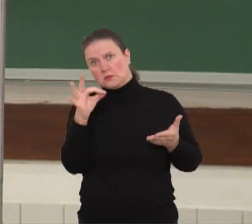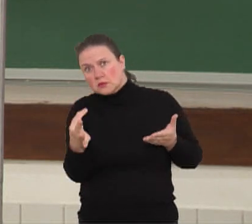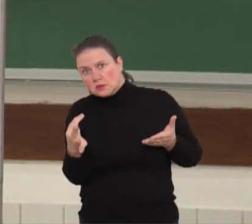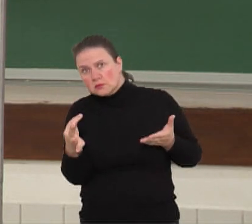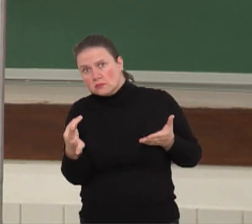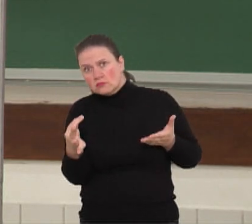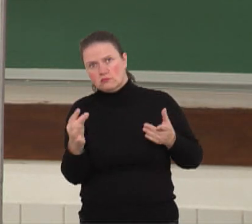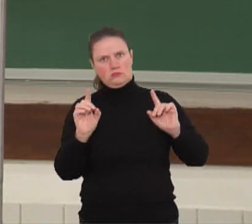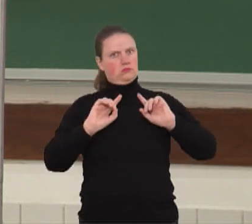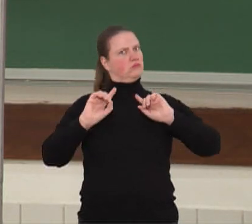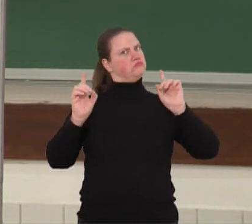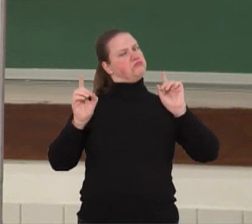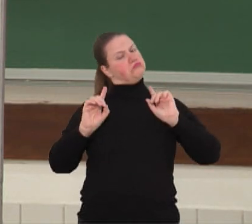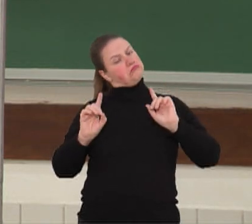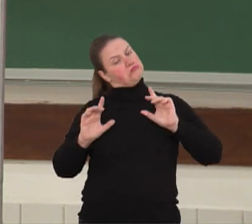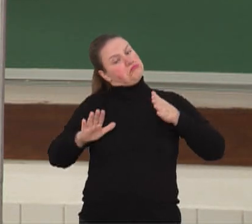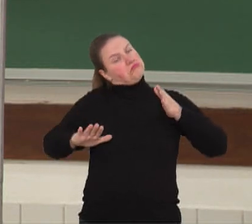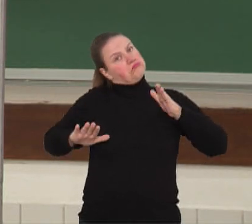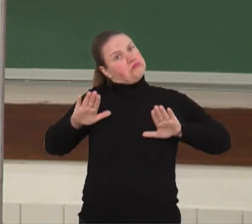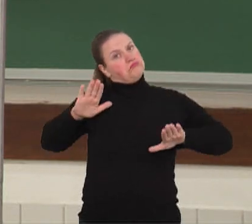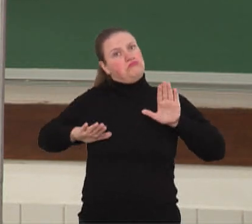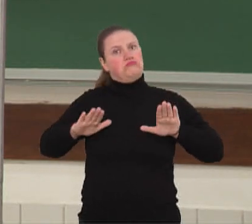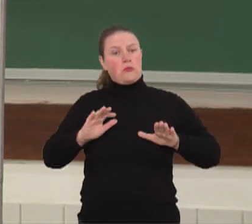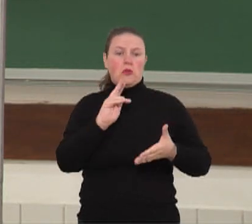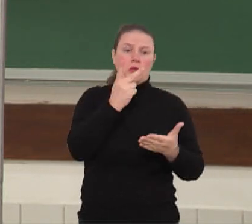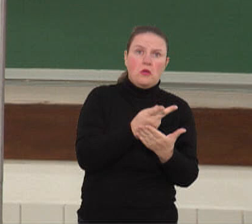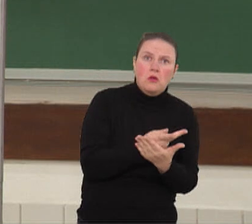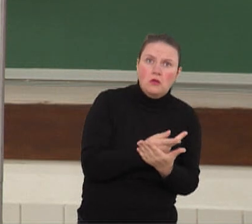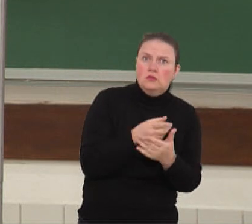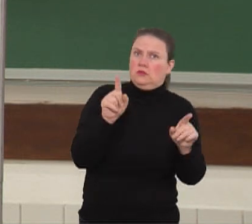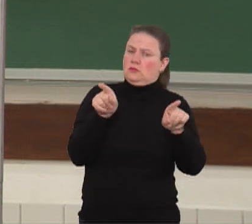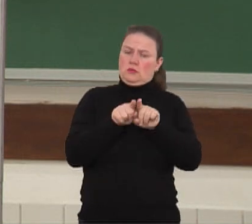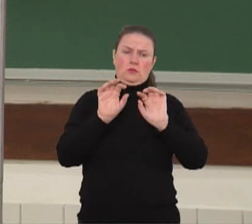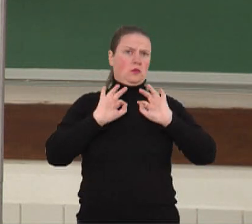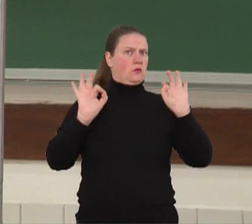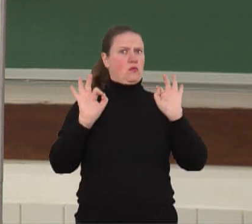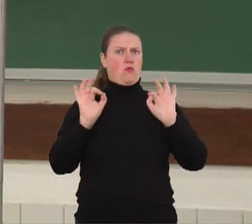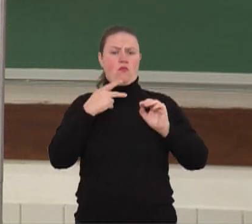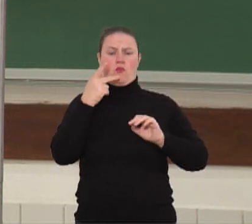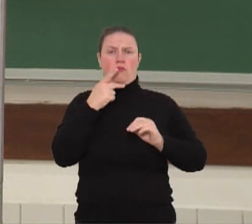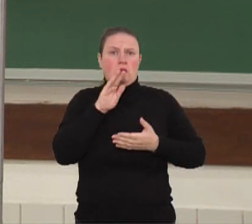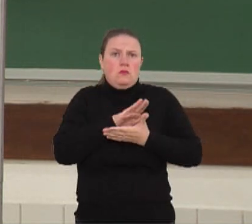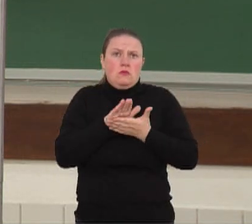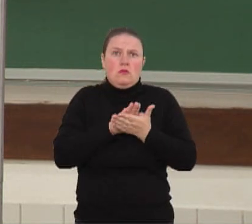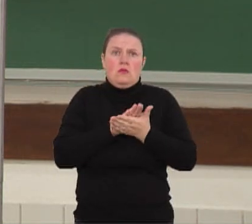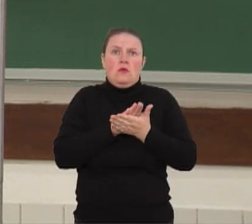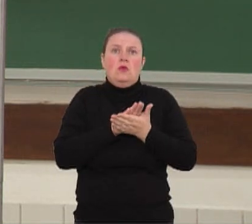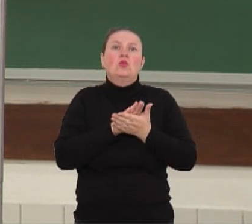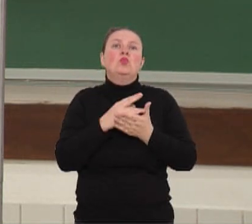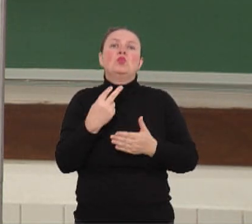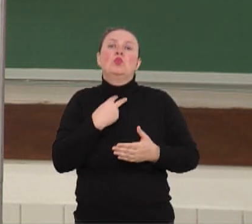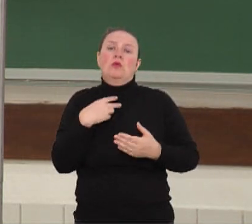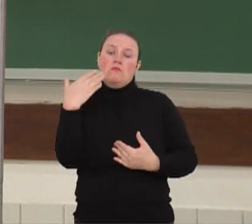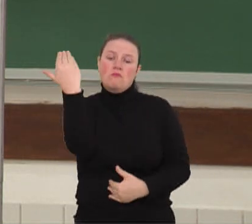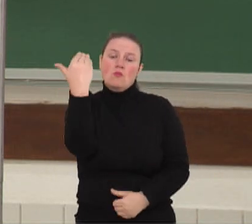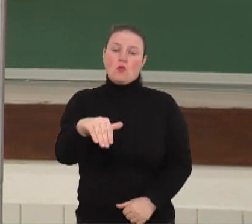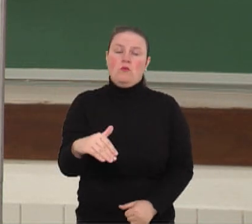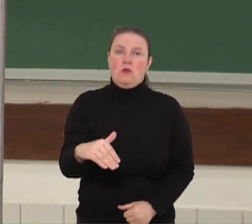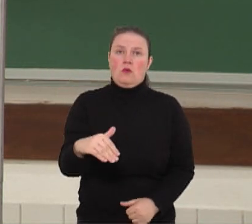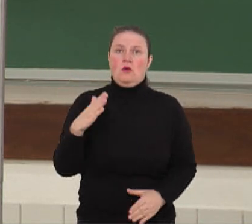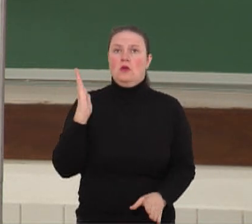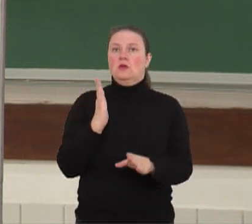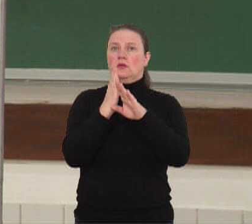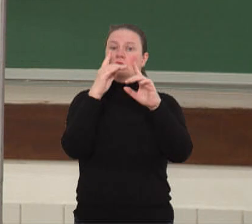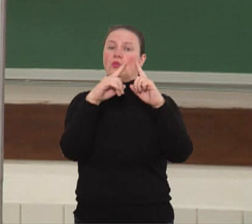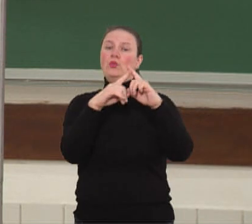Não disse isso. Ela está errada? Também não disse isso. Eu disse que não é possível prová-la pelo método